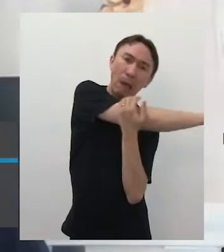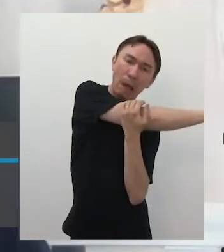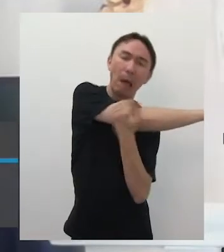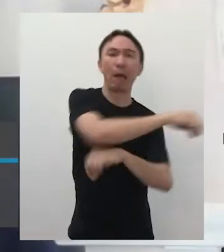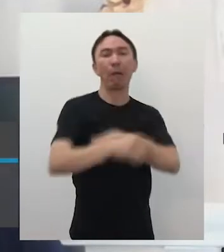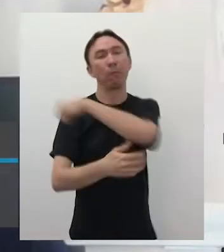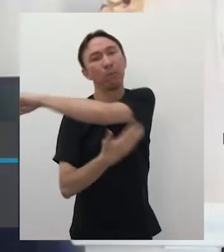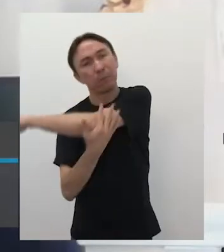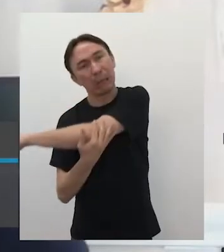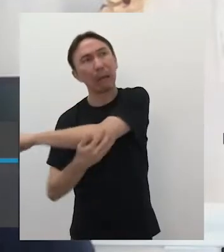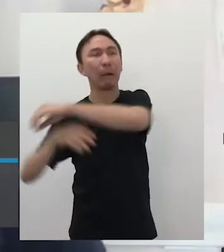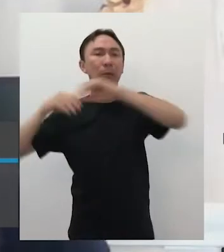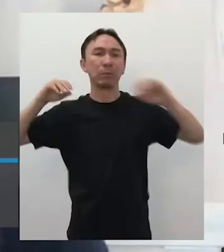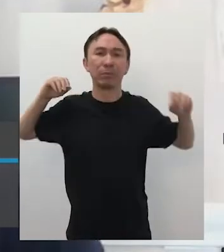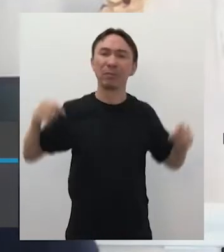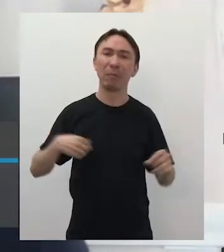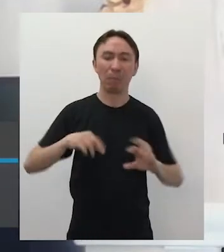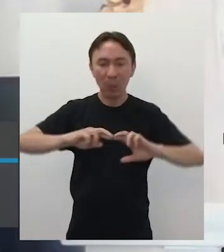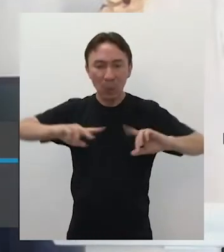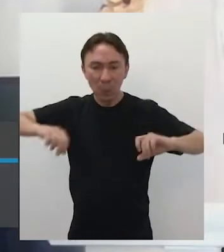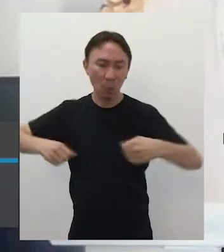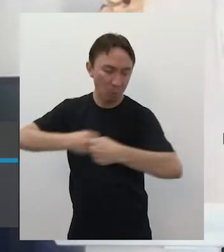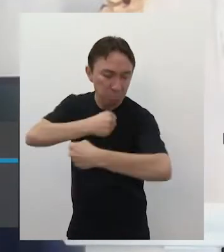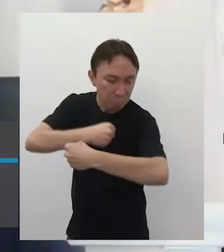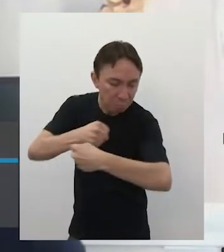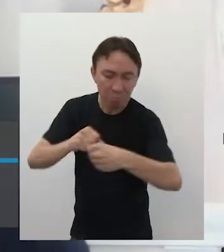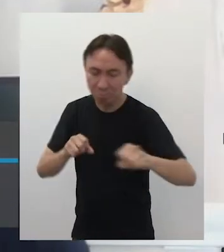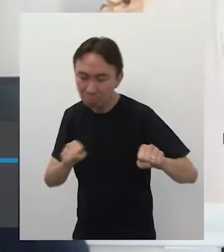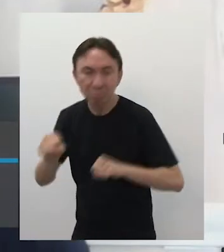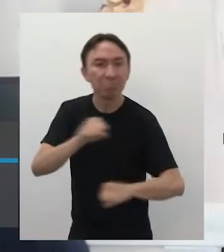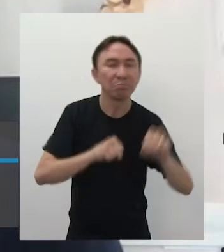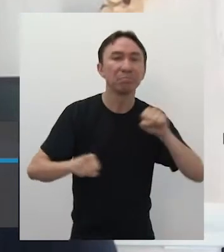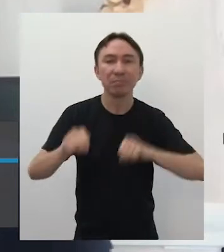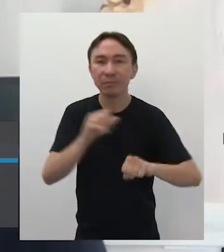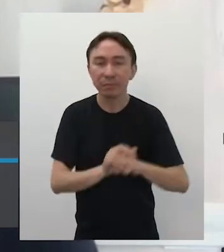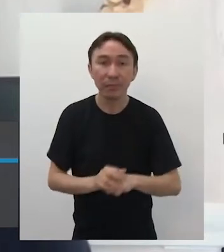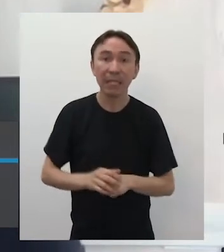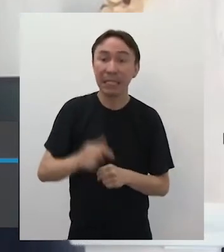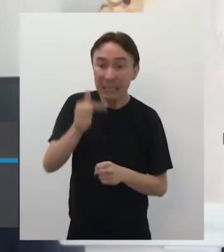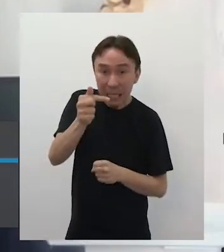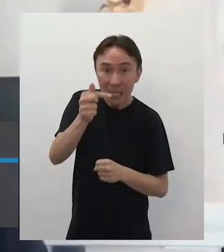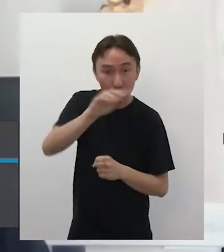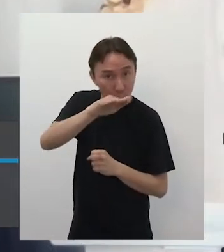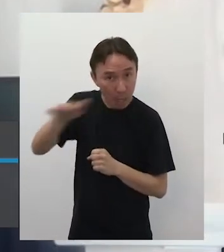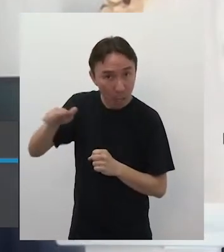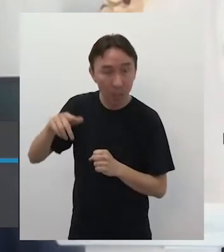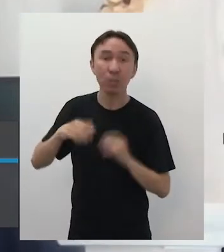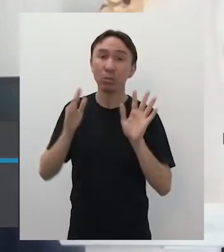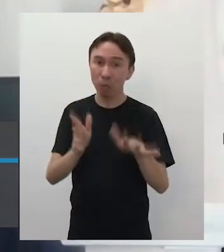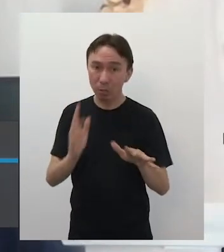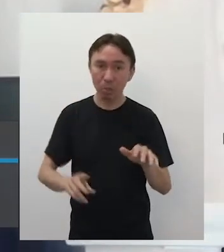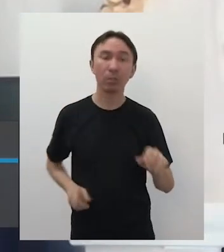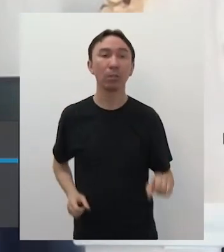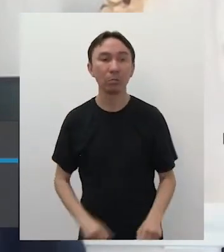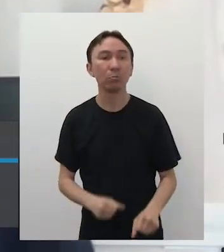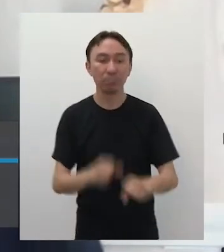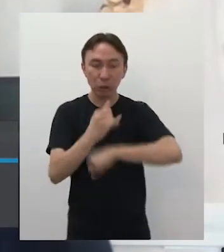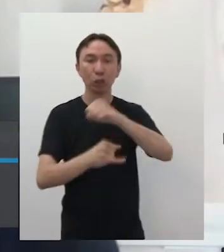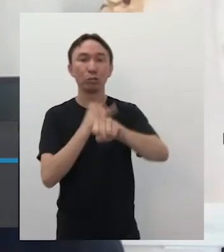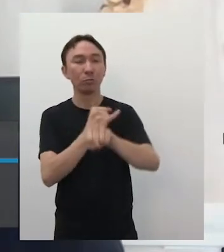tá? Eu acordo bem cedinho, antes das 6 horas da manhã. Faço meus